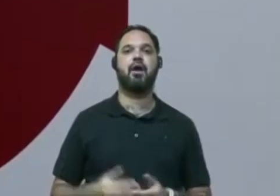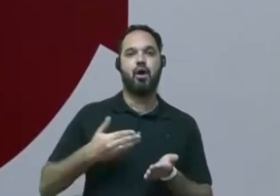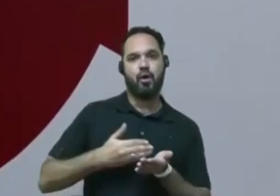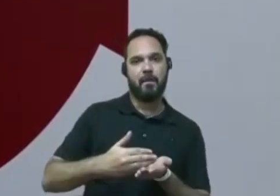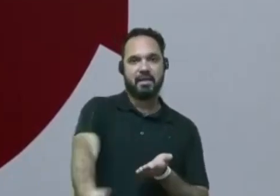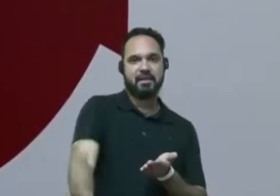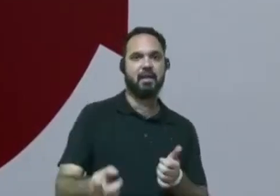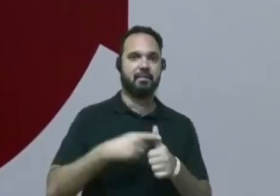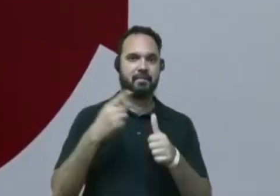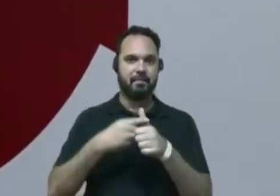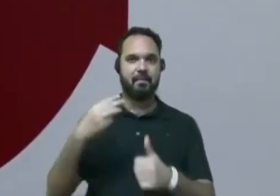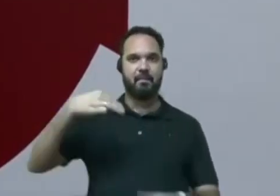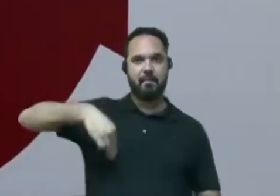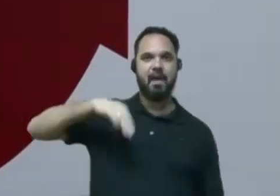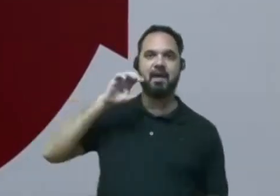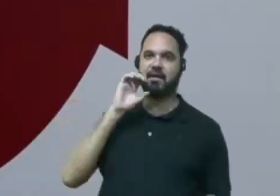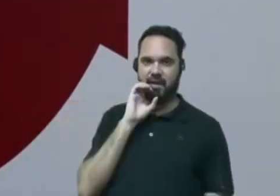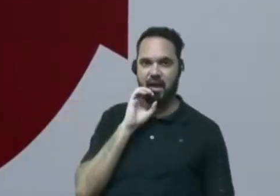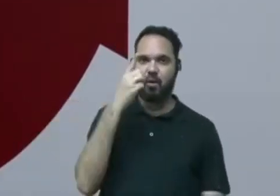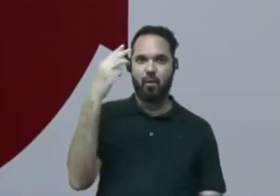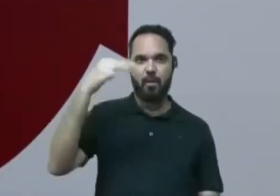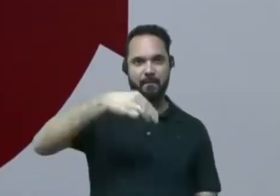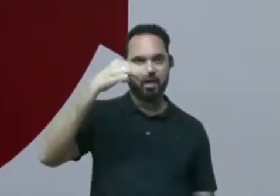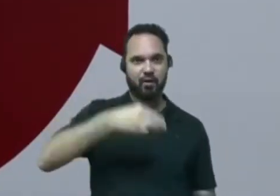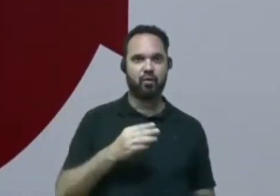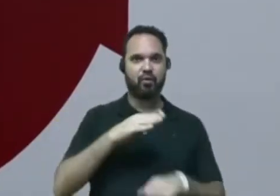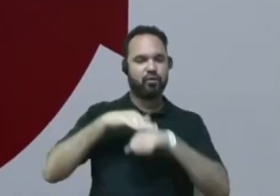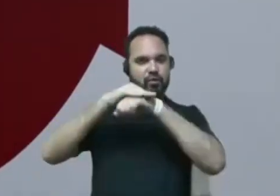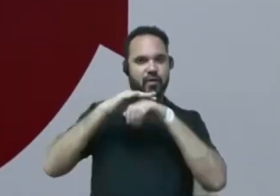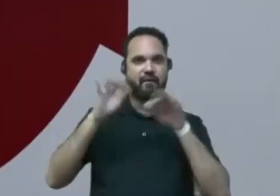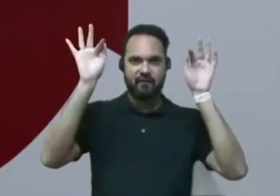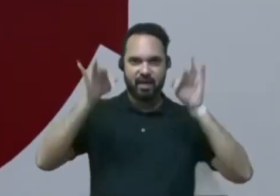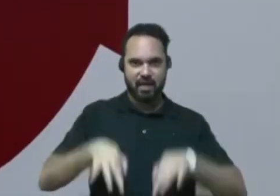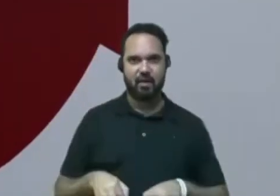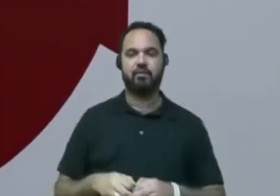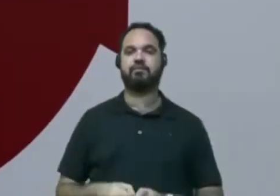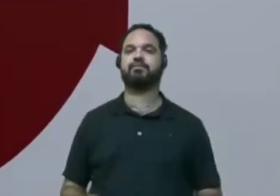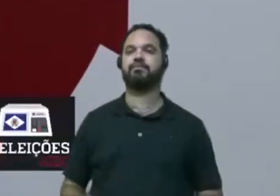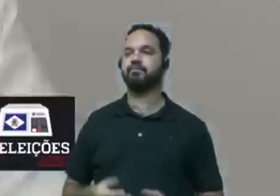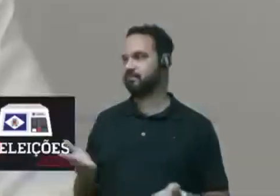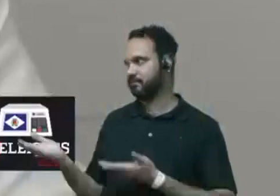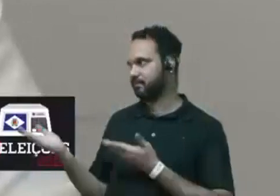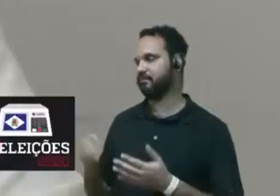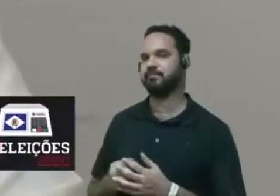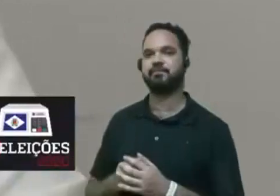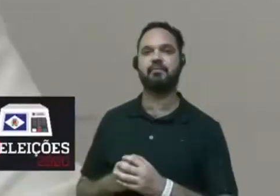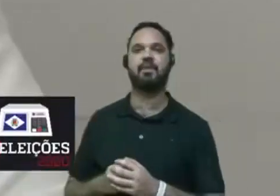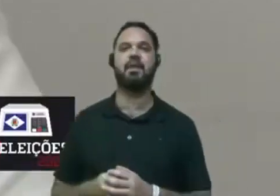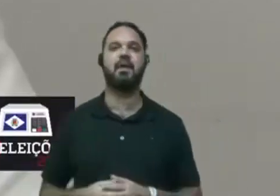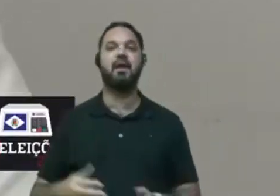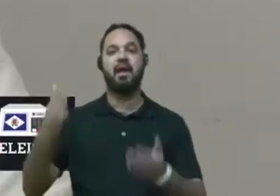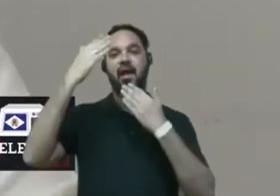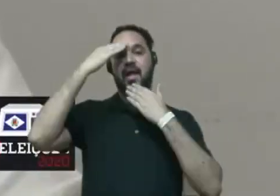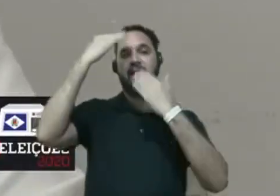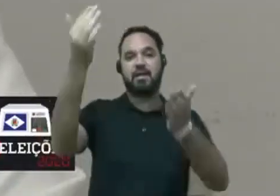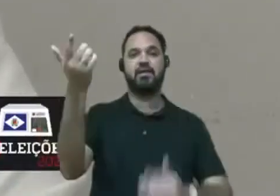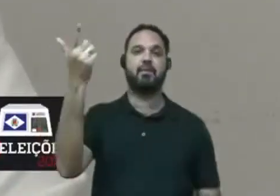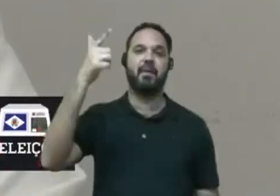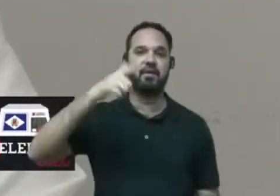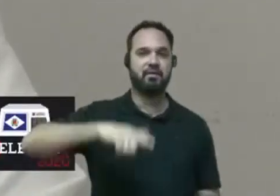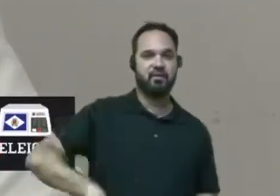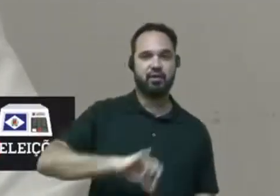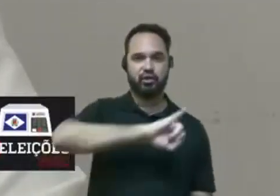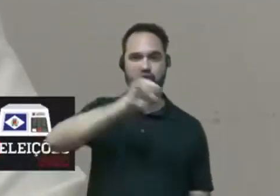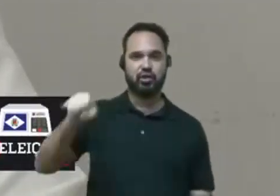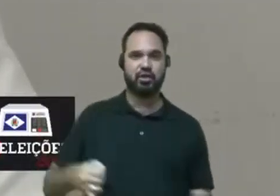começamos então com Maria do Carmo Guilherme que vai ter um minuto para suas considerações finais pois não é o candidato agradeço mais